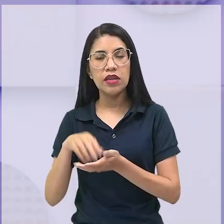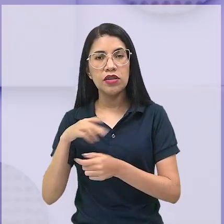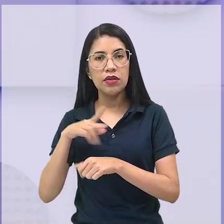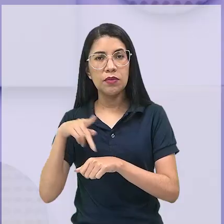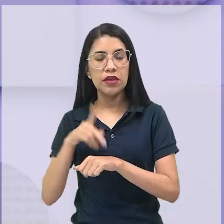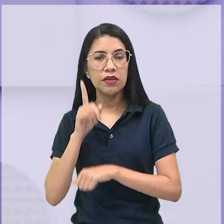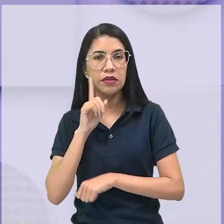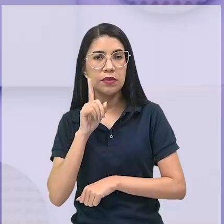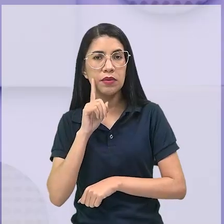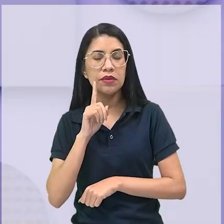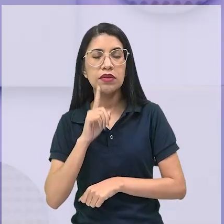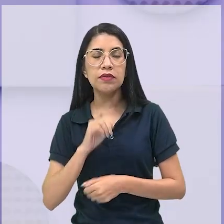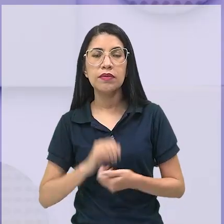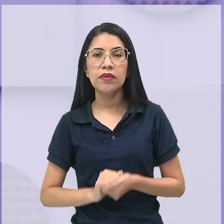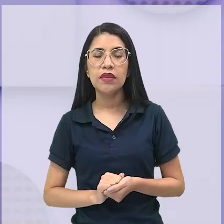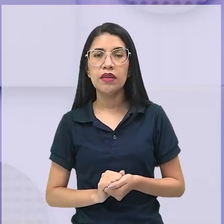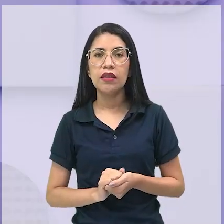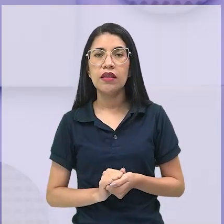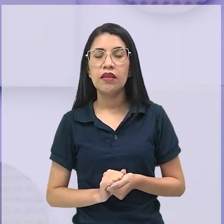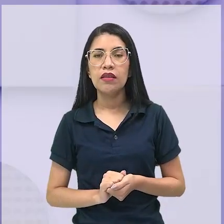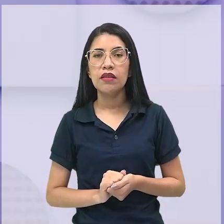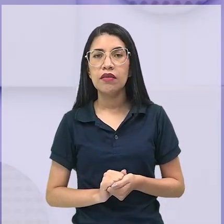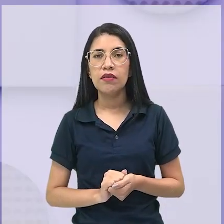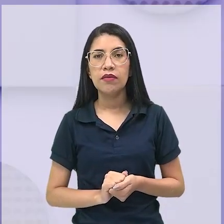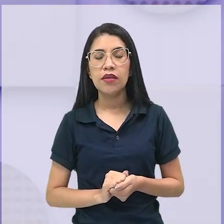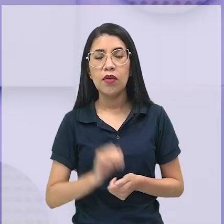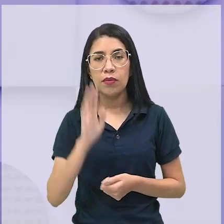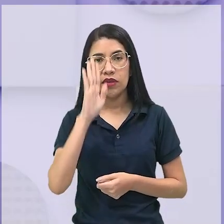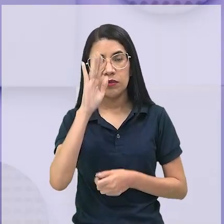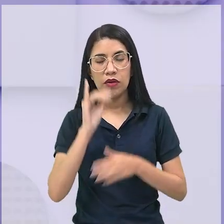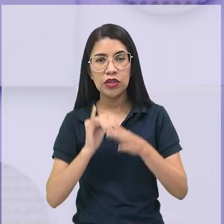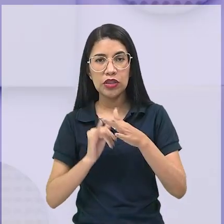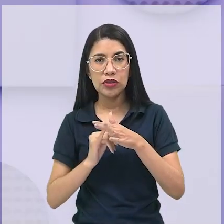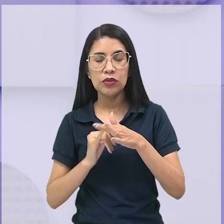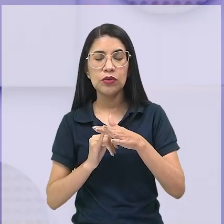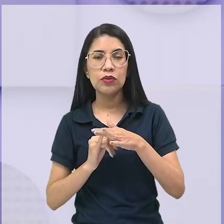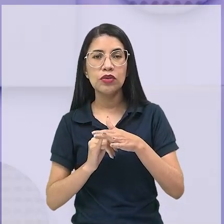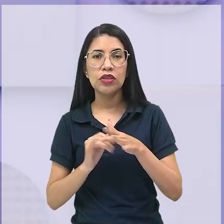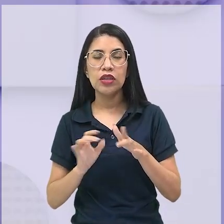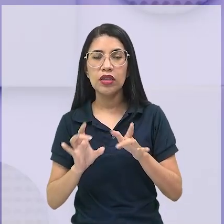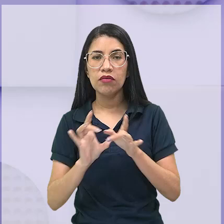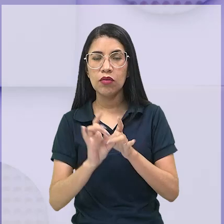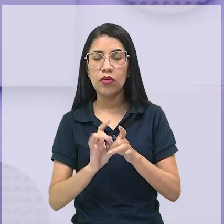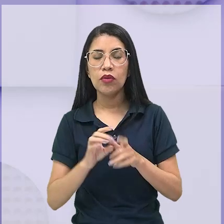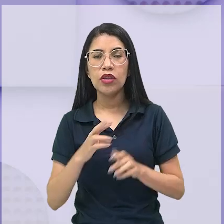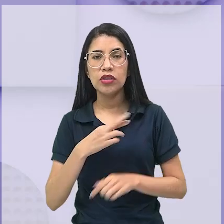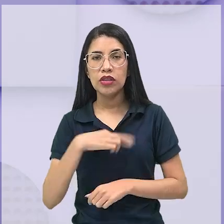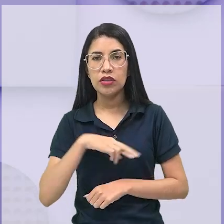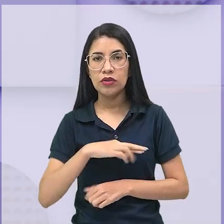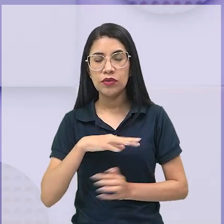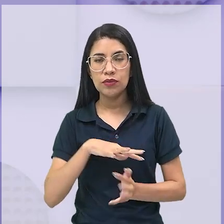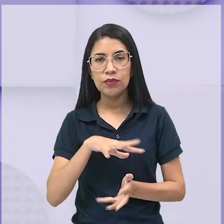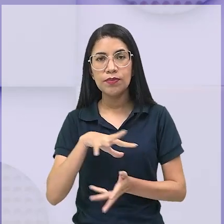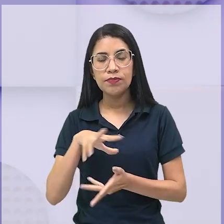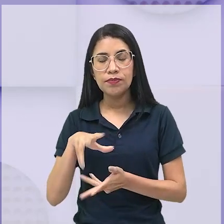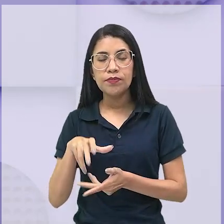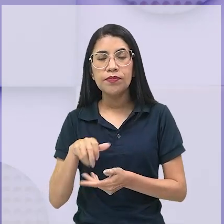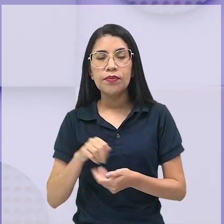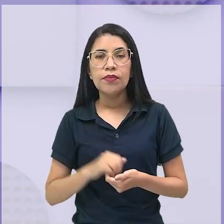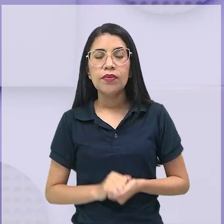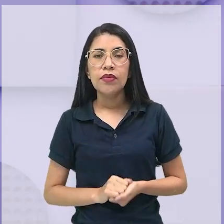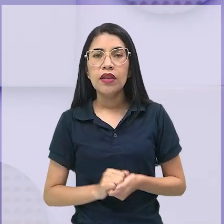que, por sinal, é a maior rede de diálogo interreligioso do mundo, ela